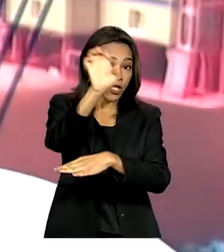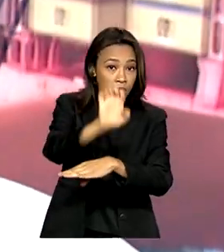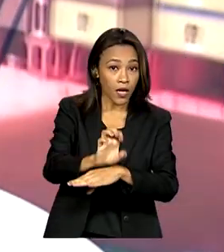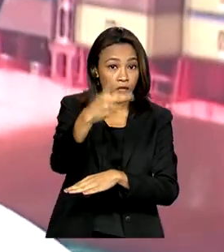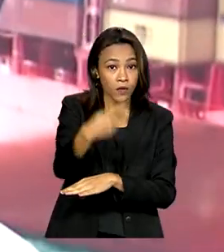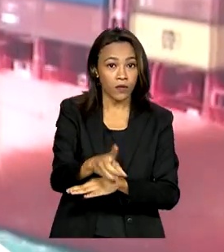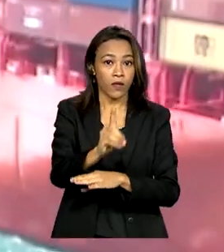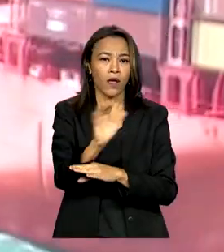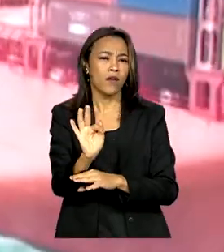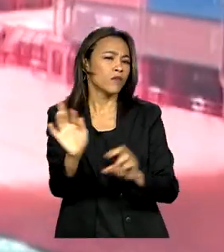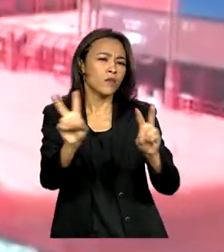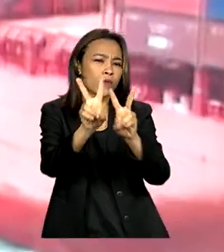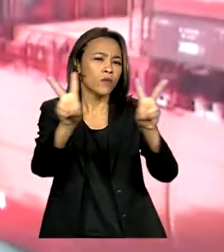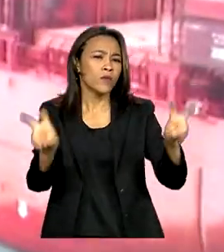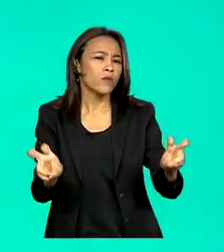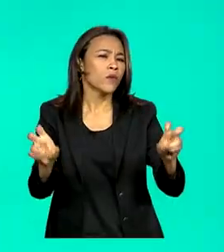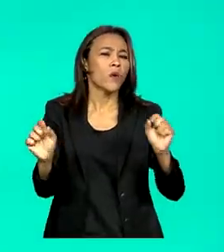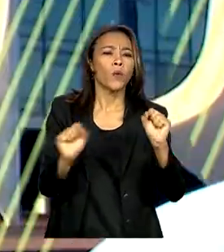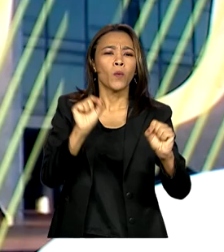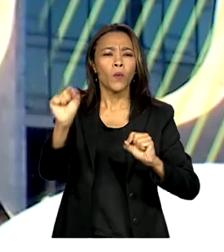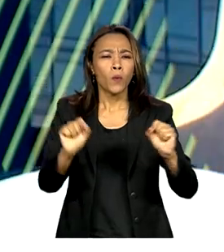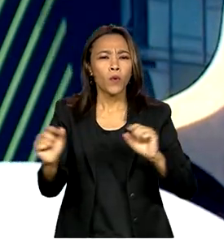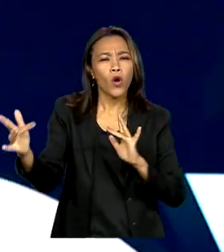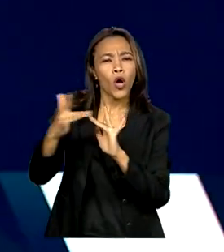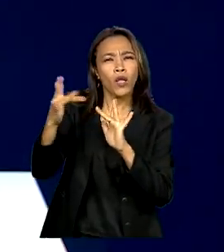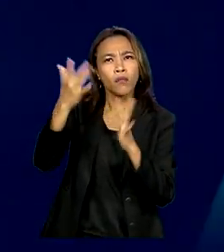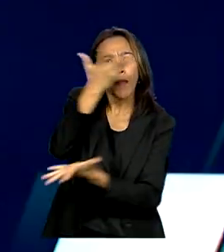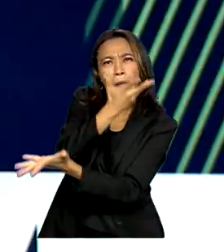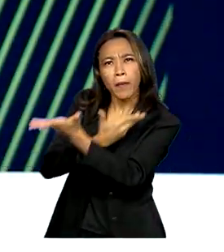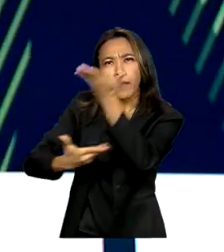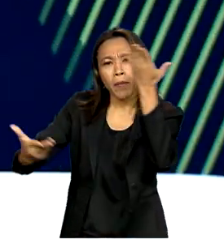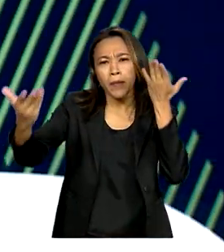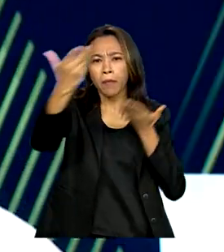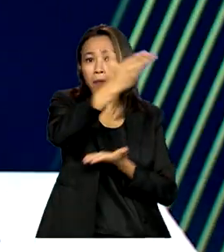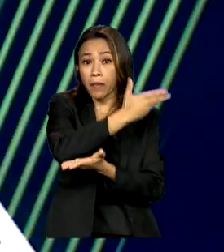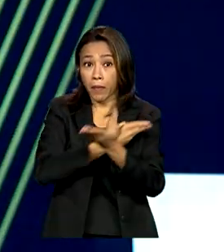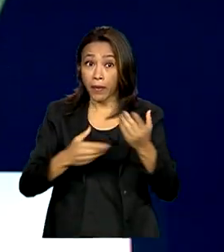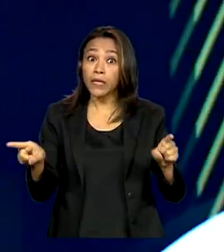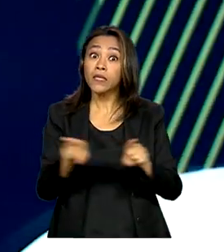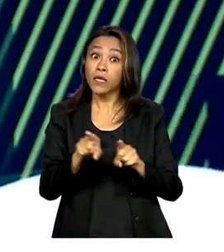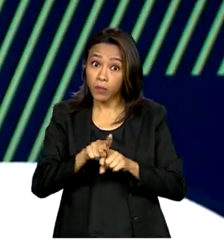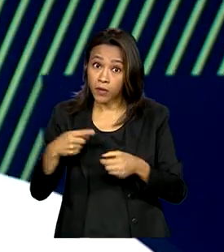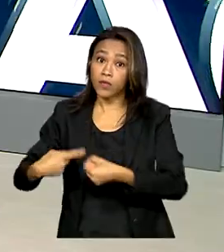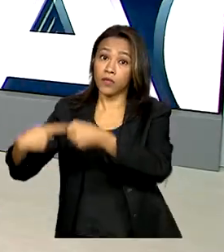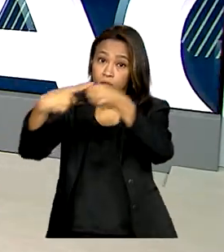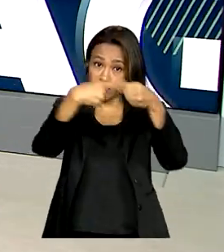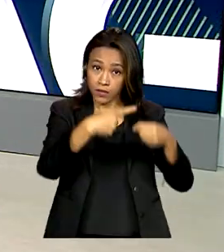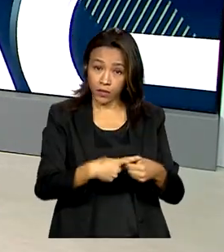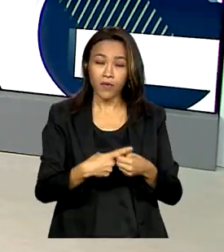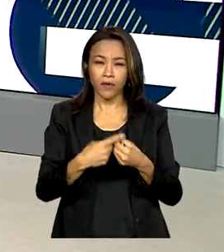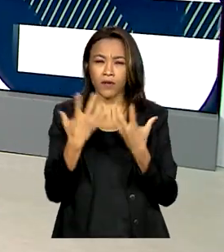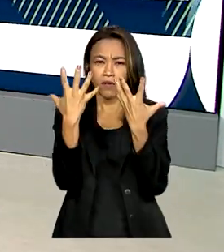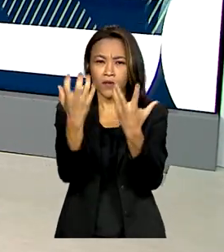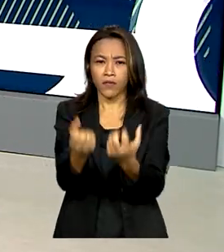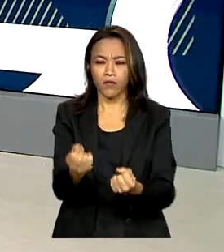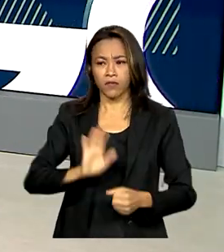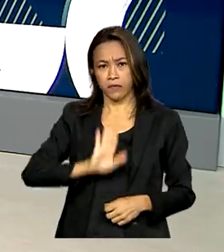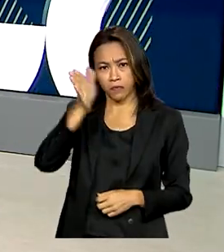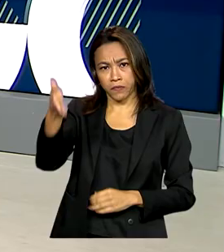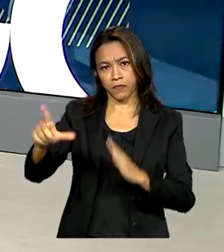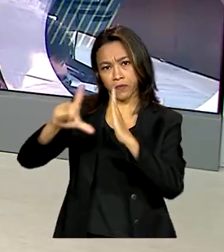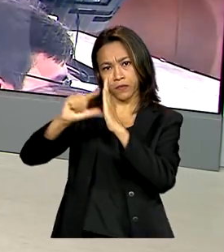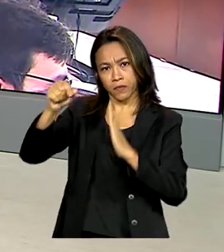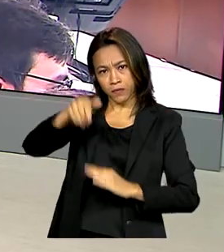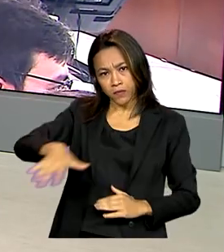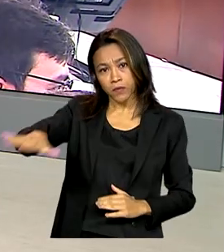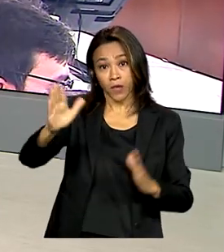para tratar da relação com as unidades da federação e com os municípios. Vamos ao Palácio do Planalto, onde